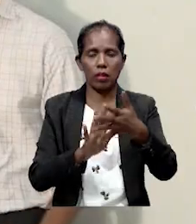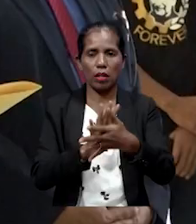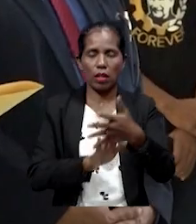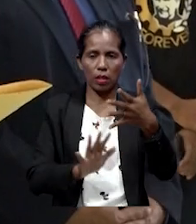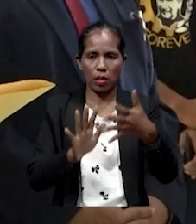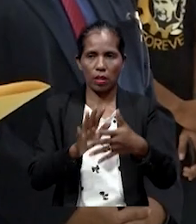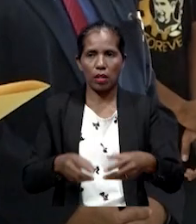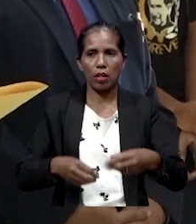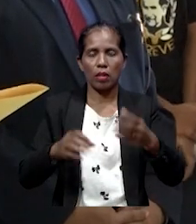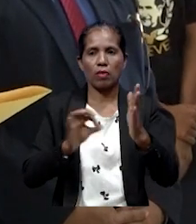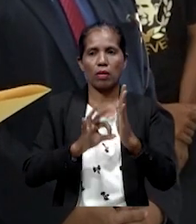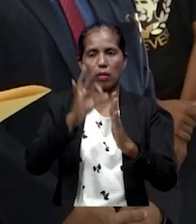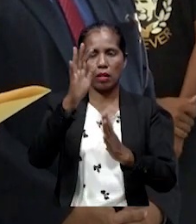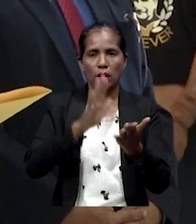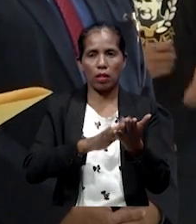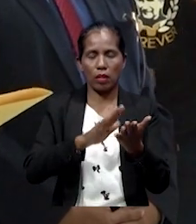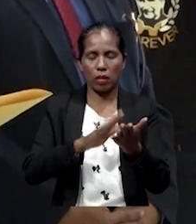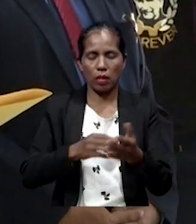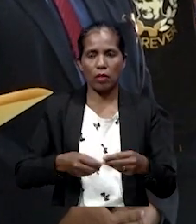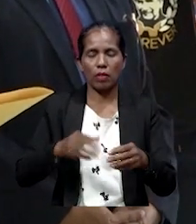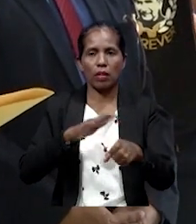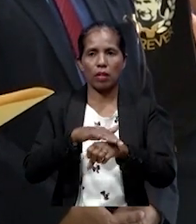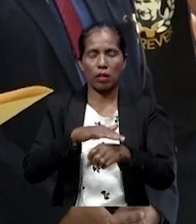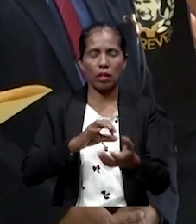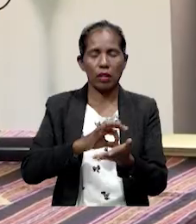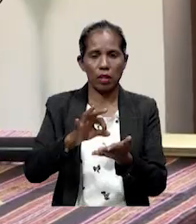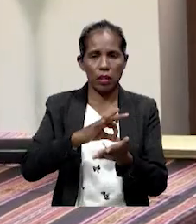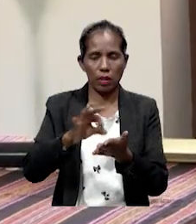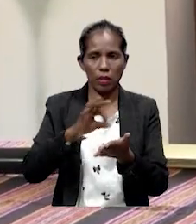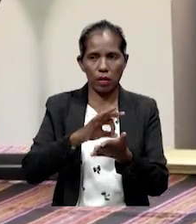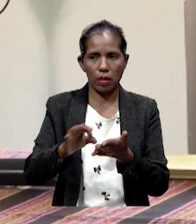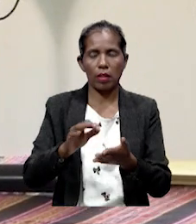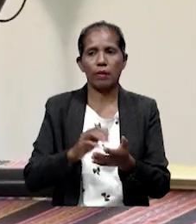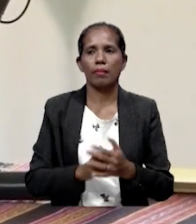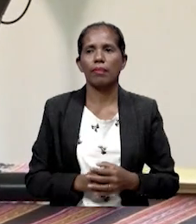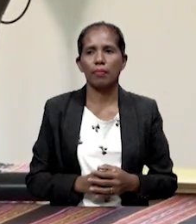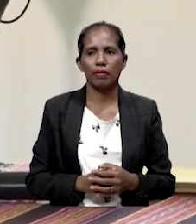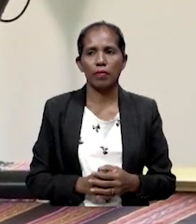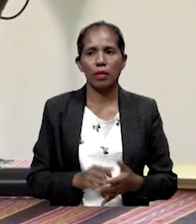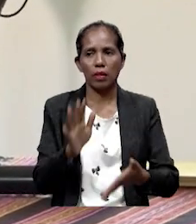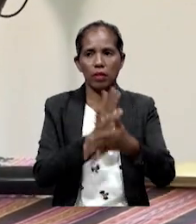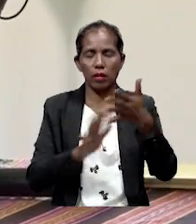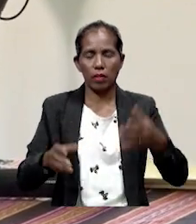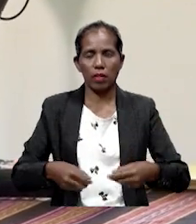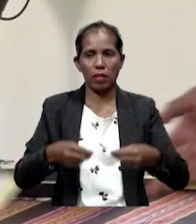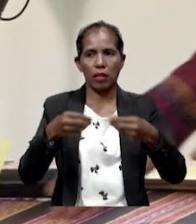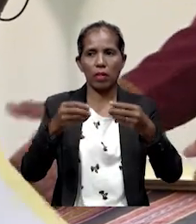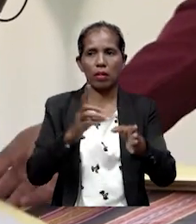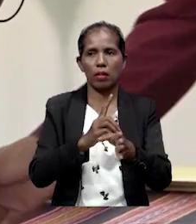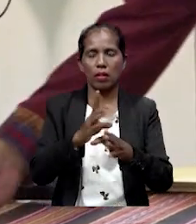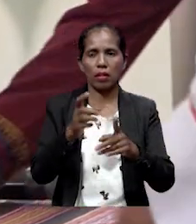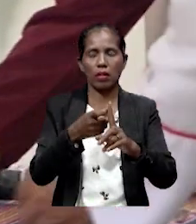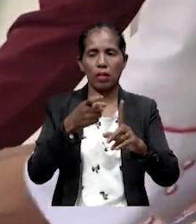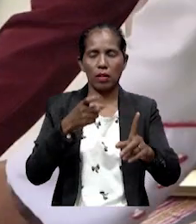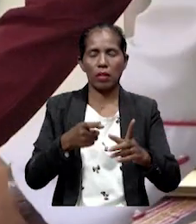dirigente Faculdade Escola e Curso iha Universidade Católica Timorense. Cerimônia tomada de posse dirige husi